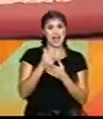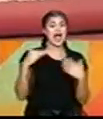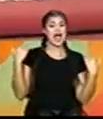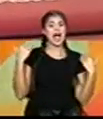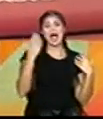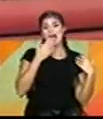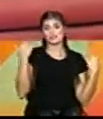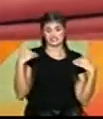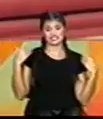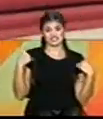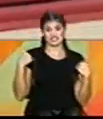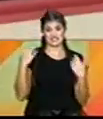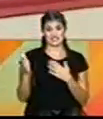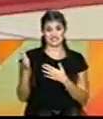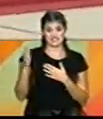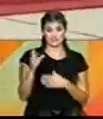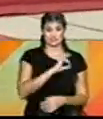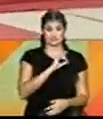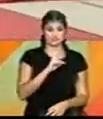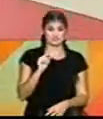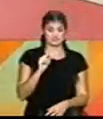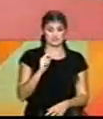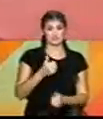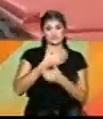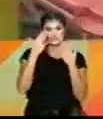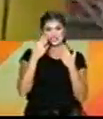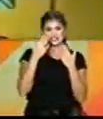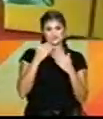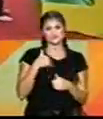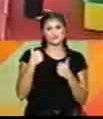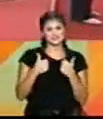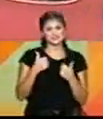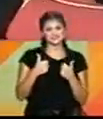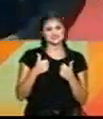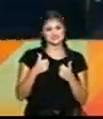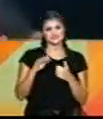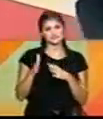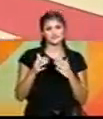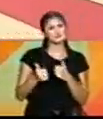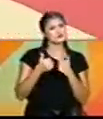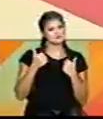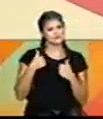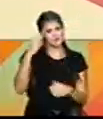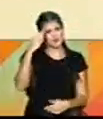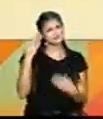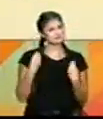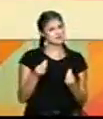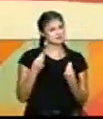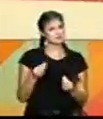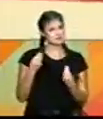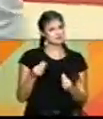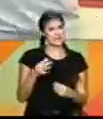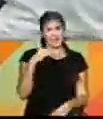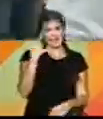ginástica, quero para lá dançar. Um senhor, também tenho que falar com o senhor. Bom dia, como é que está? Mais ou menos bem. Ai, eu acho que está muito bem, pela